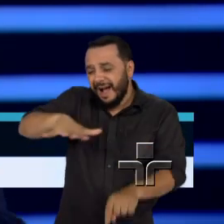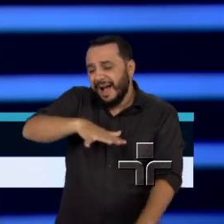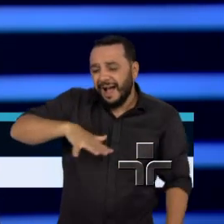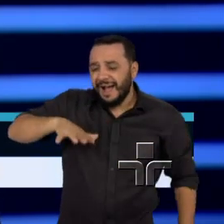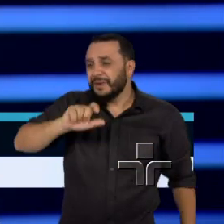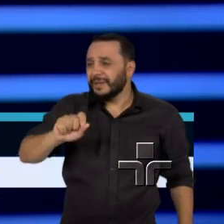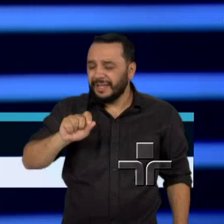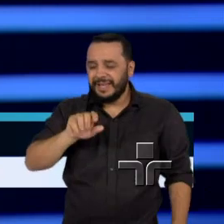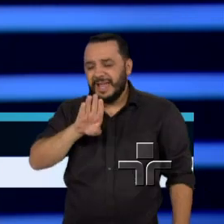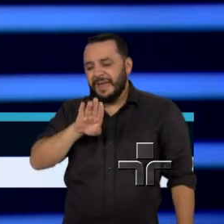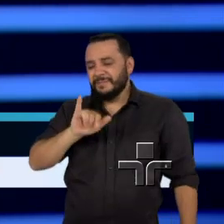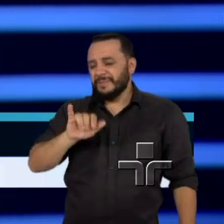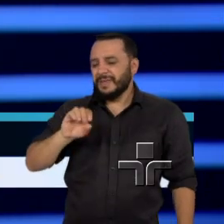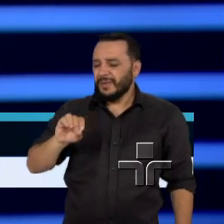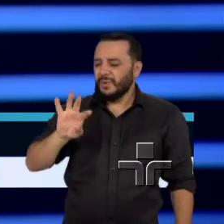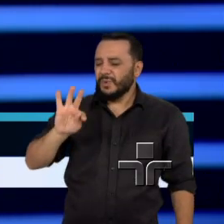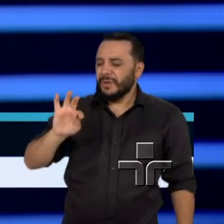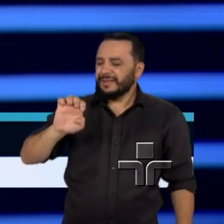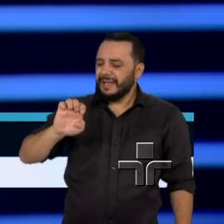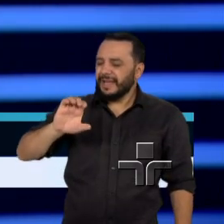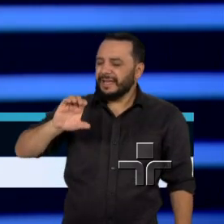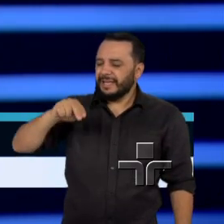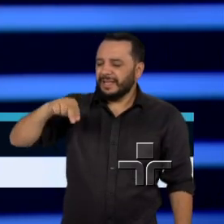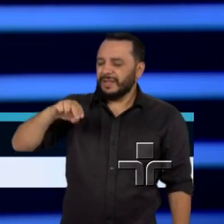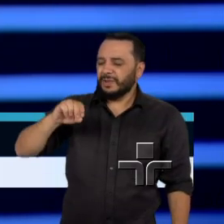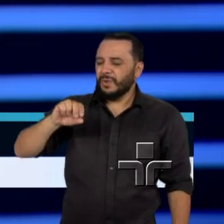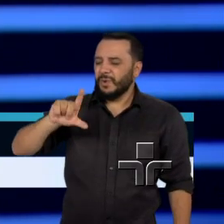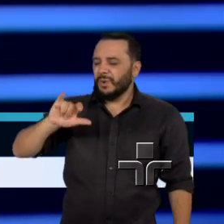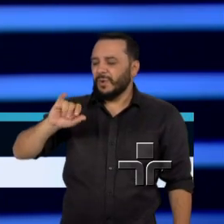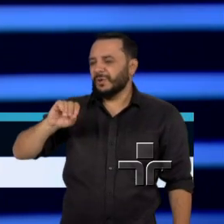com a eletrônica, a robótica, etc., é o que mais tem prometido